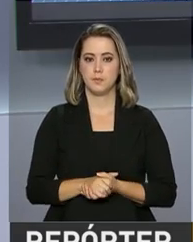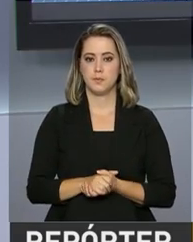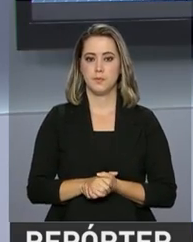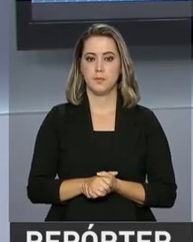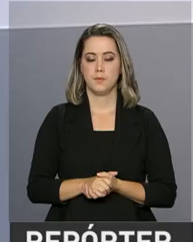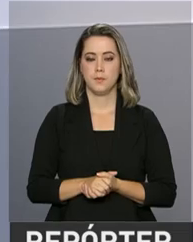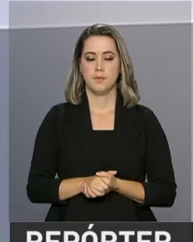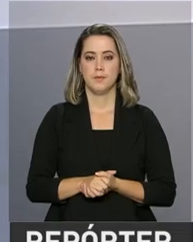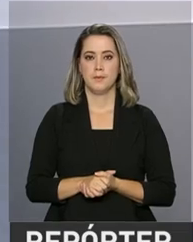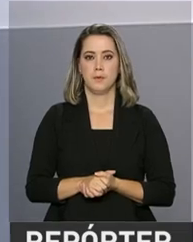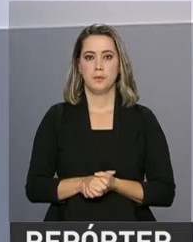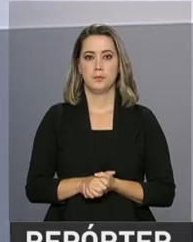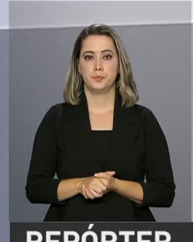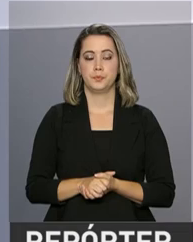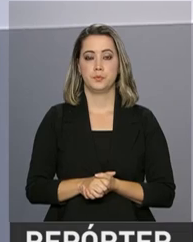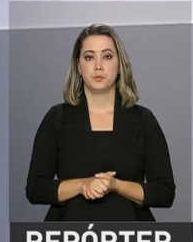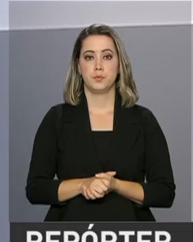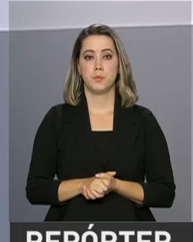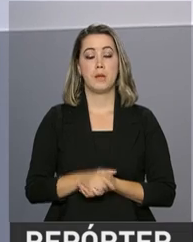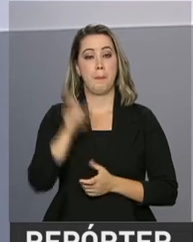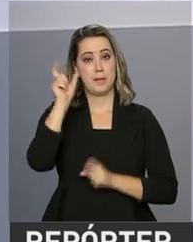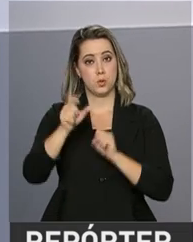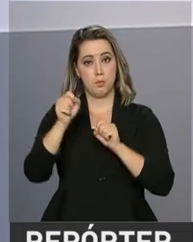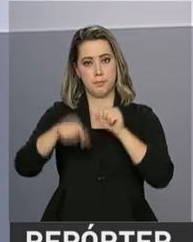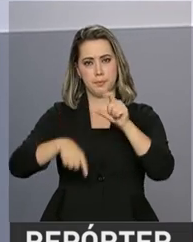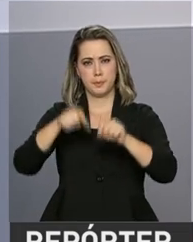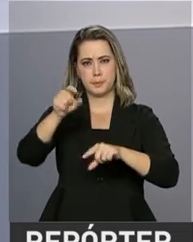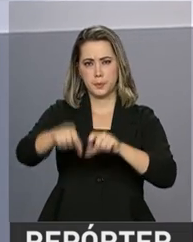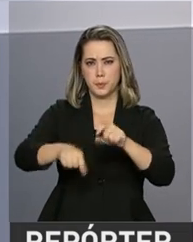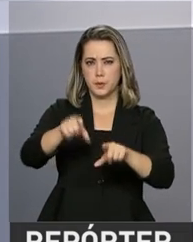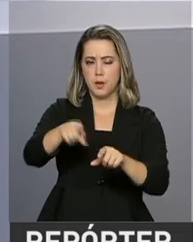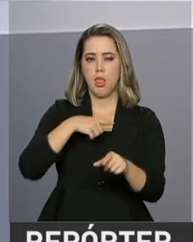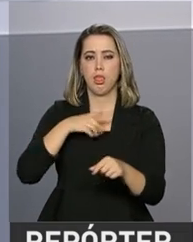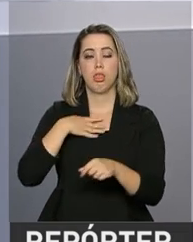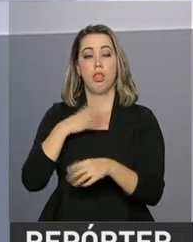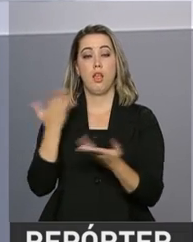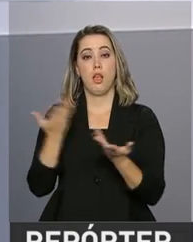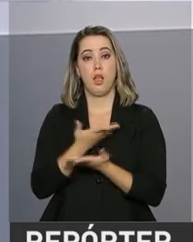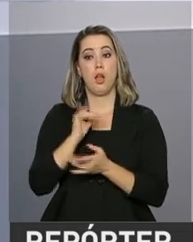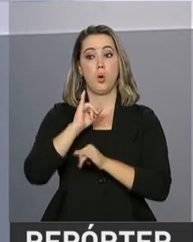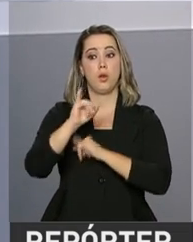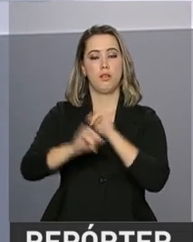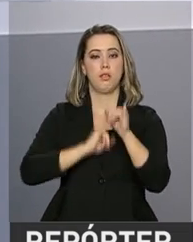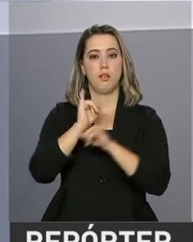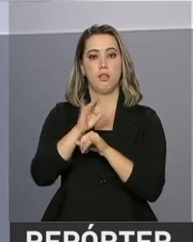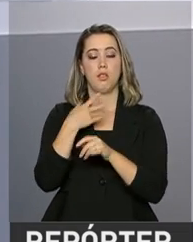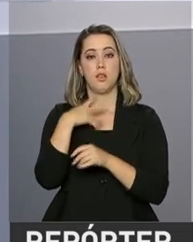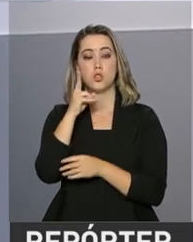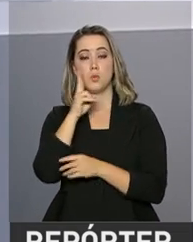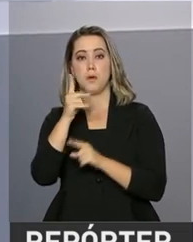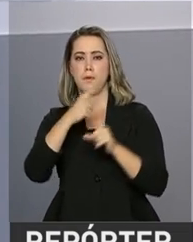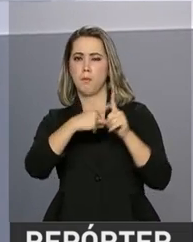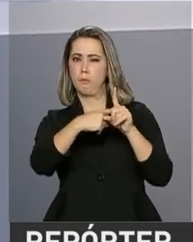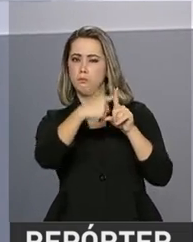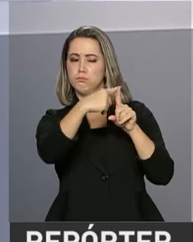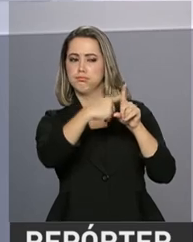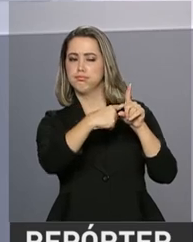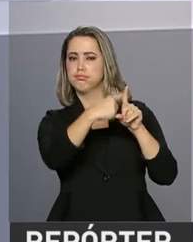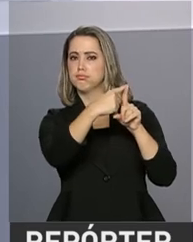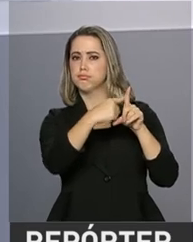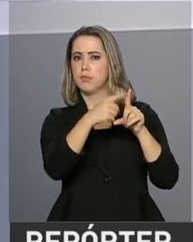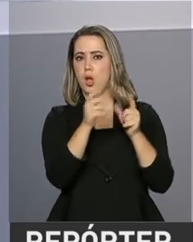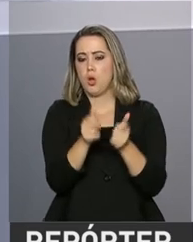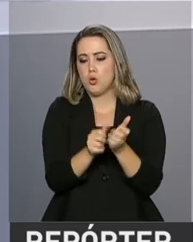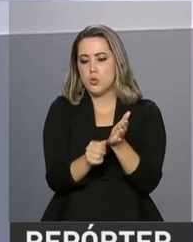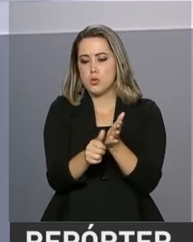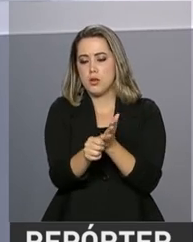sisu.mec.gov.br. Produtores do Distrito Federal contam com um sistema digital para manter a temperatura dos grãos armazenados pela